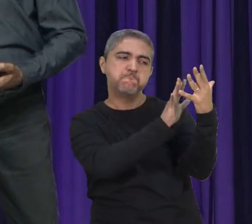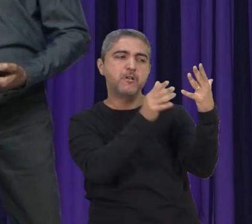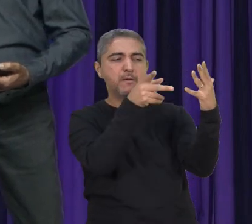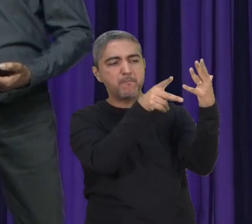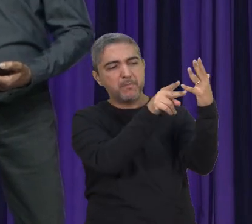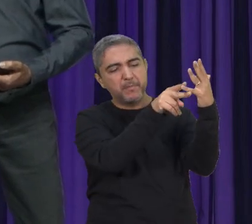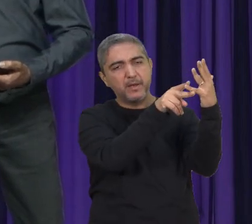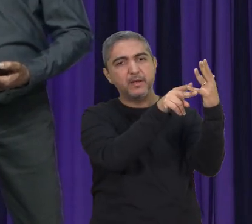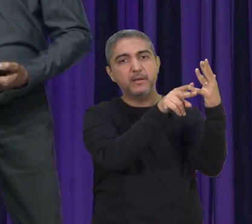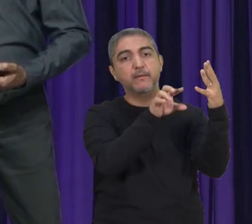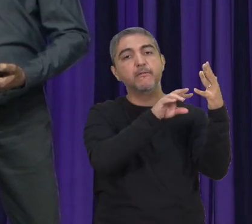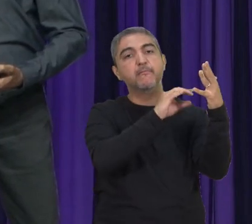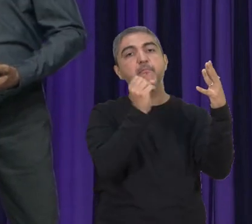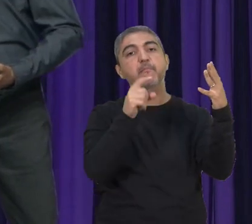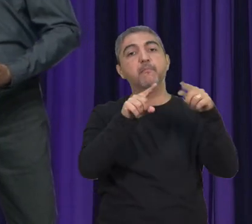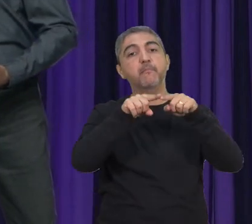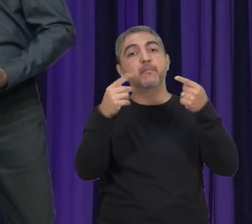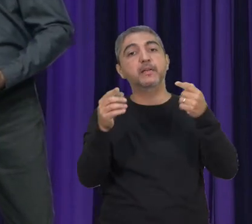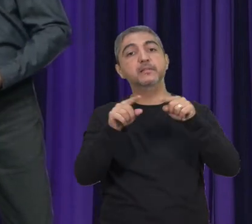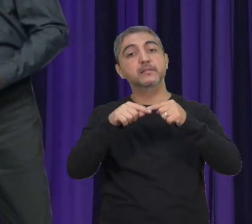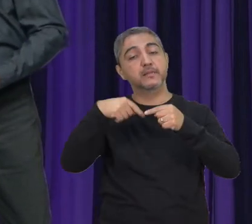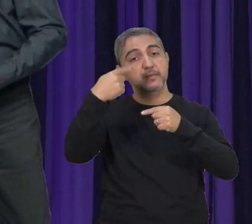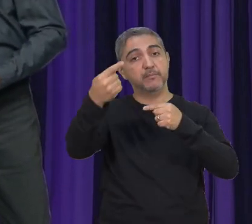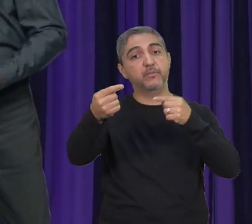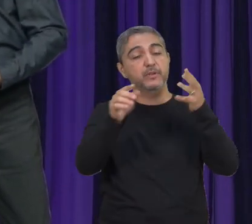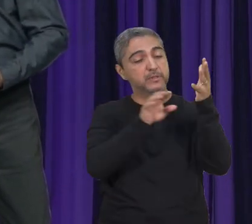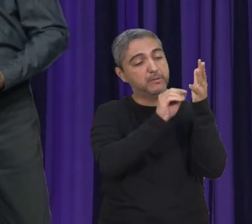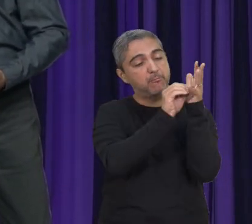parte do ramo, o ramo chora.